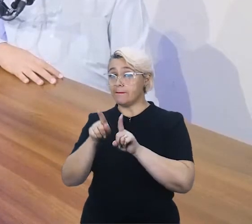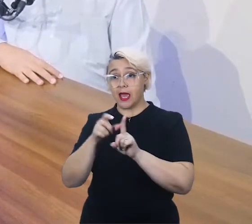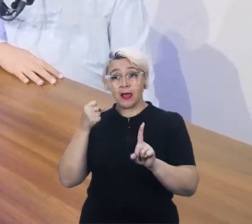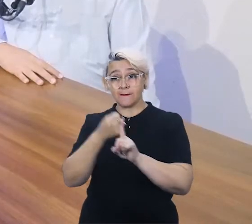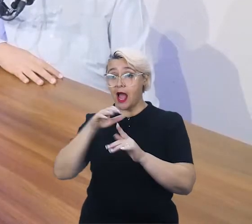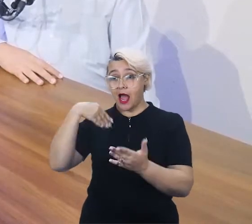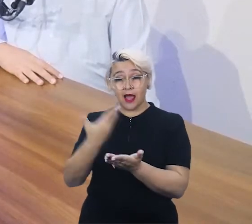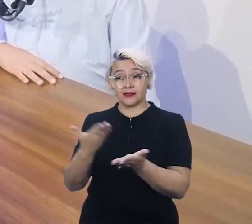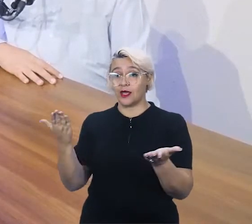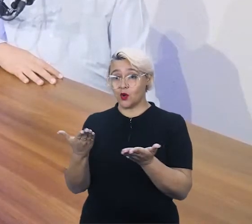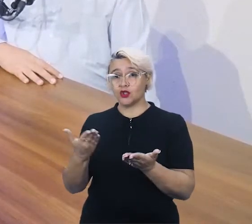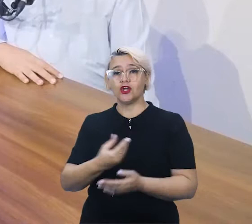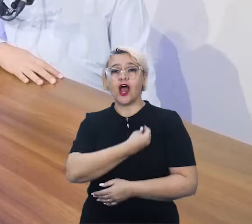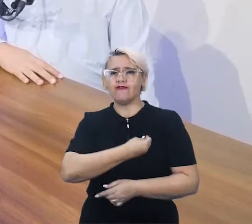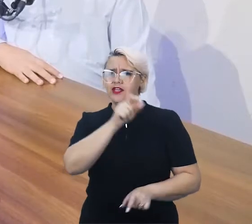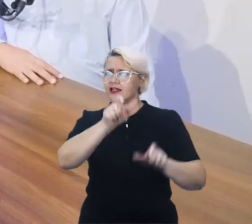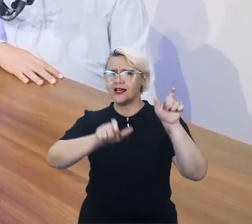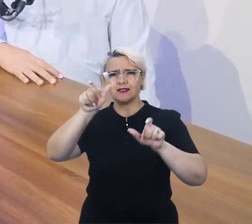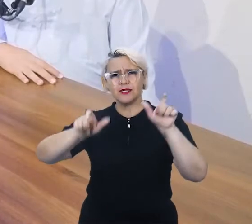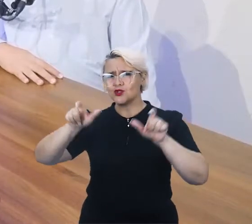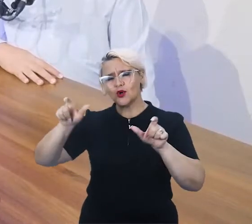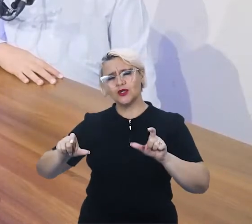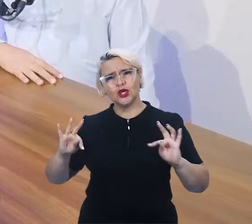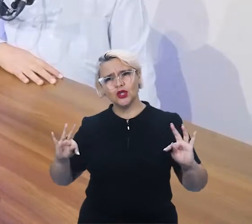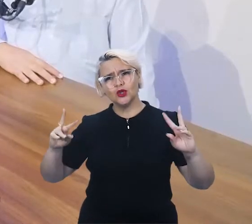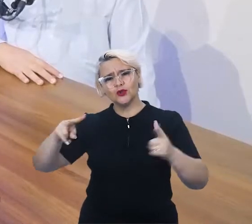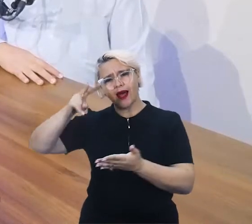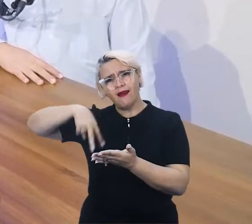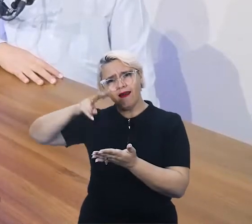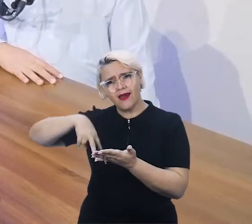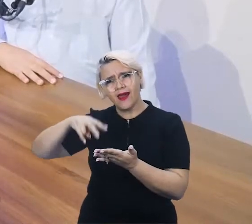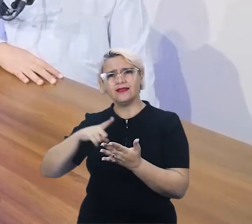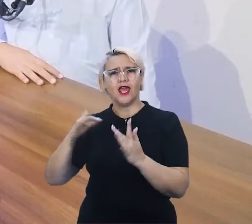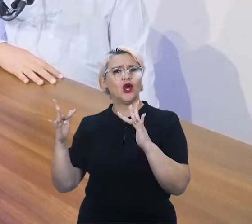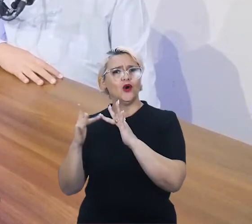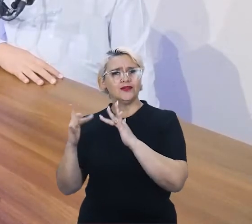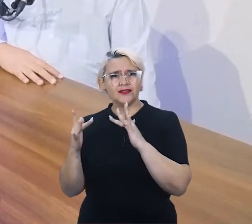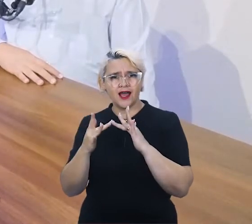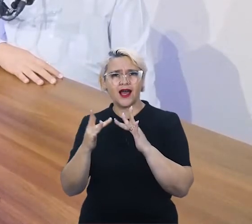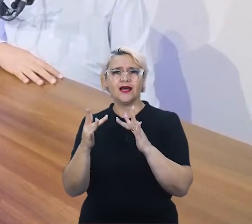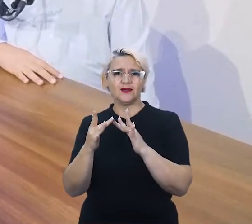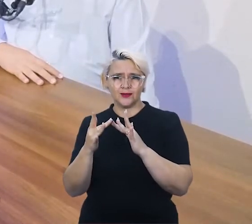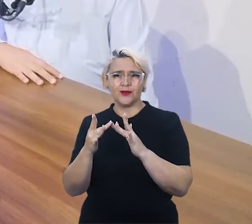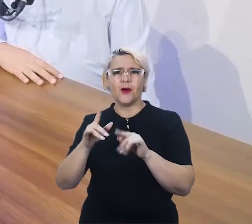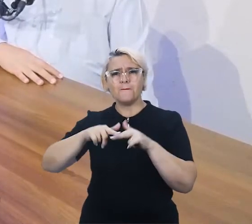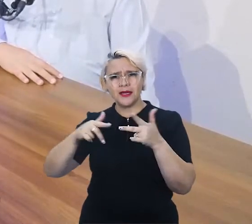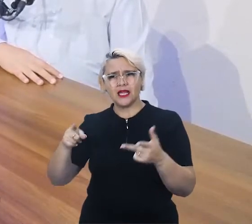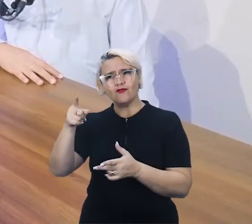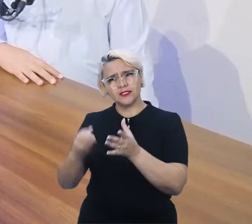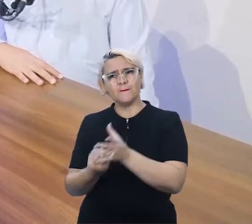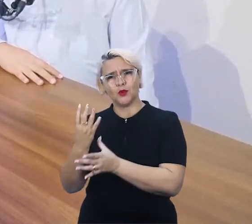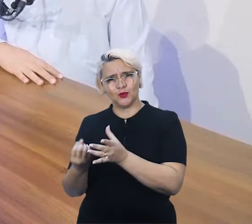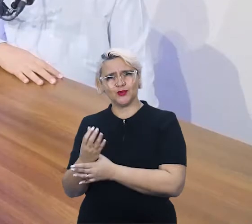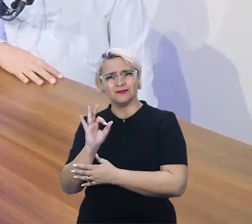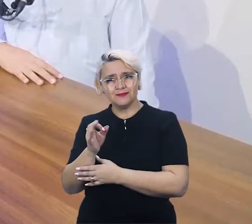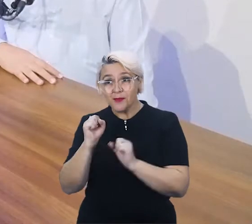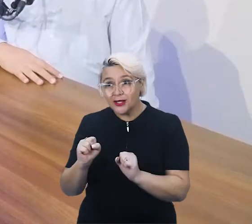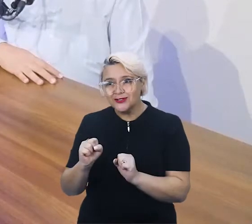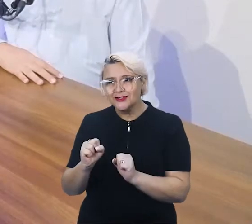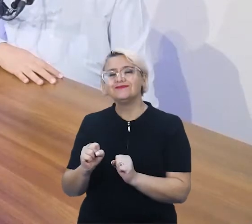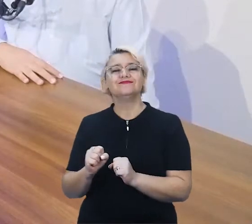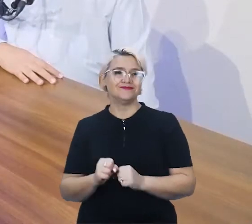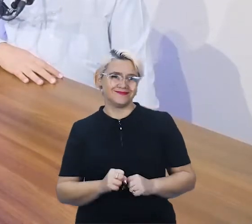até hoje as vidas daqueles que leem e que têm contato com o rico material que você produz. Pode